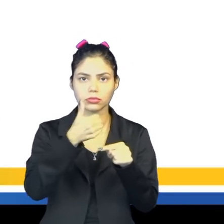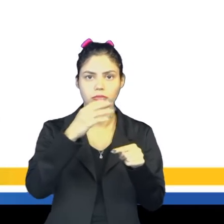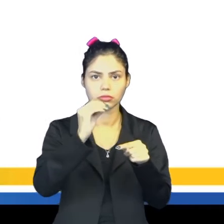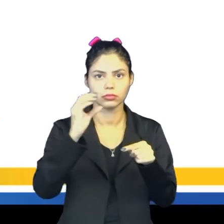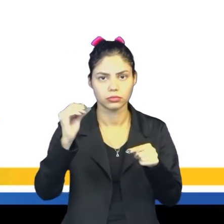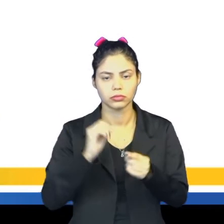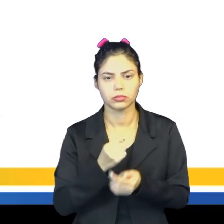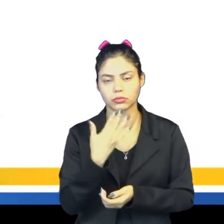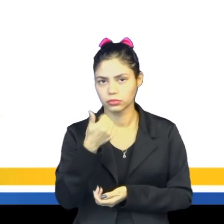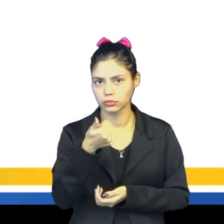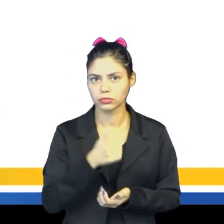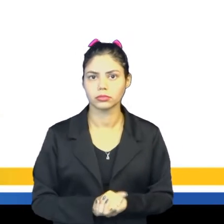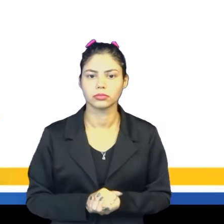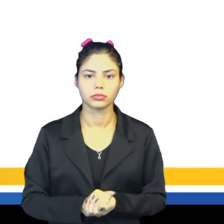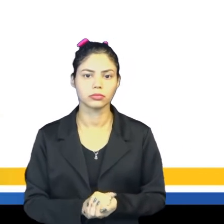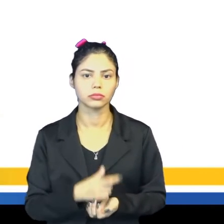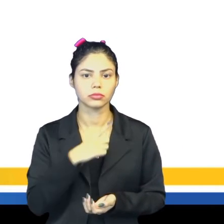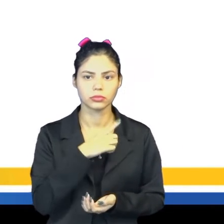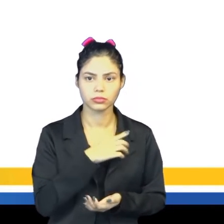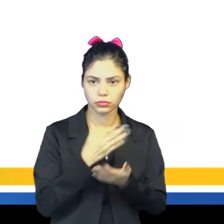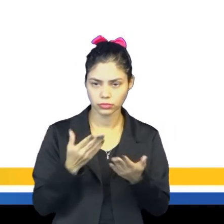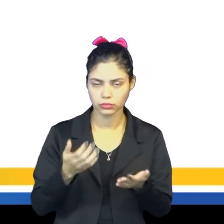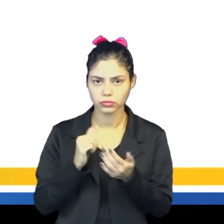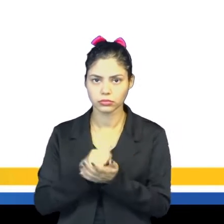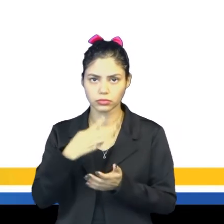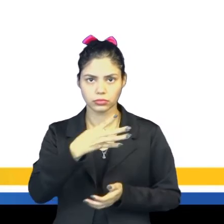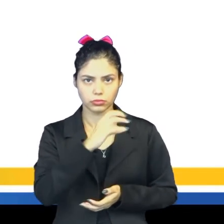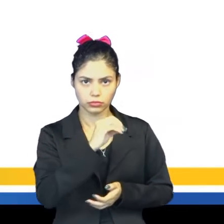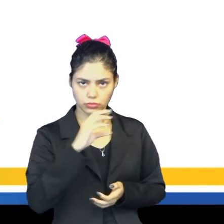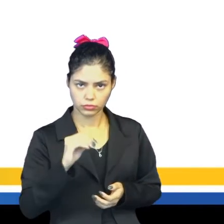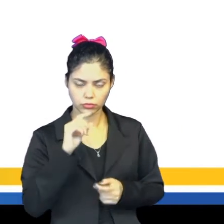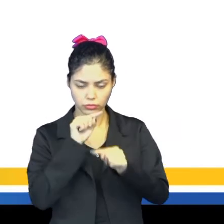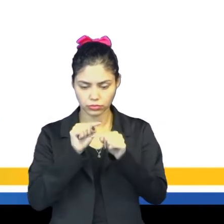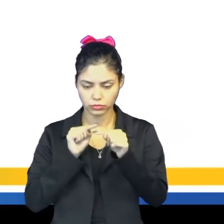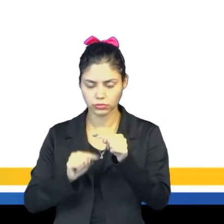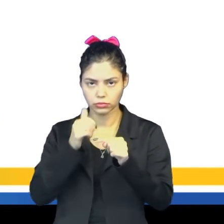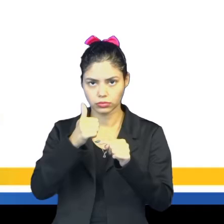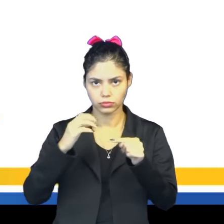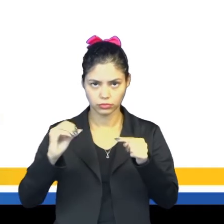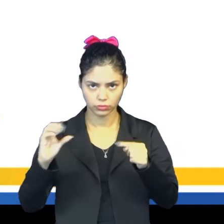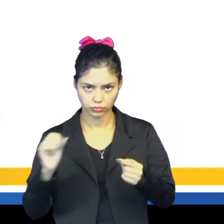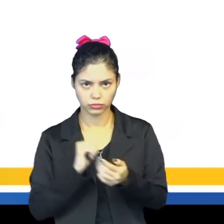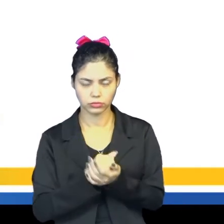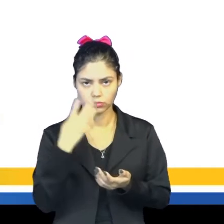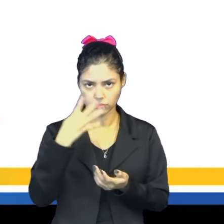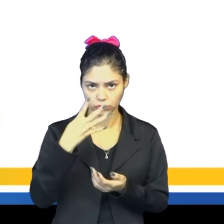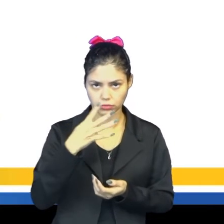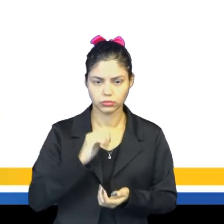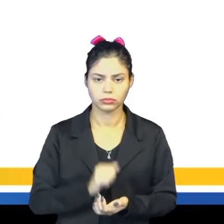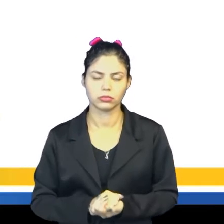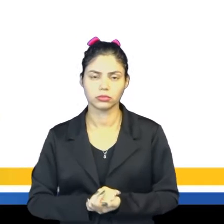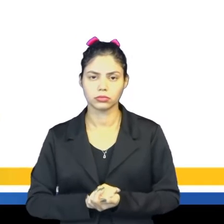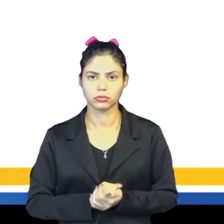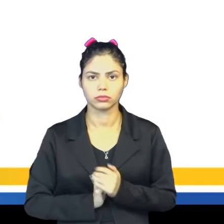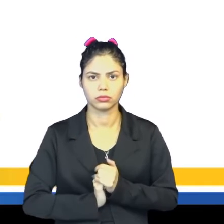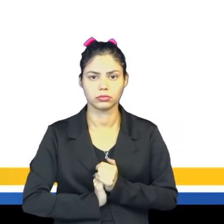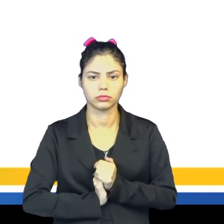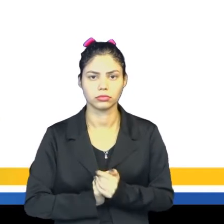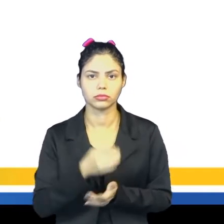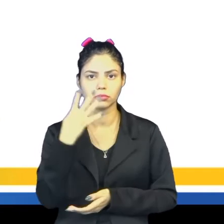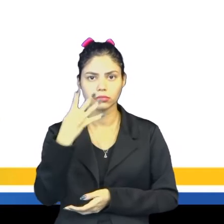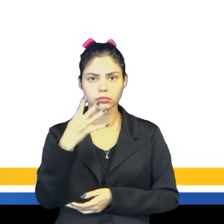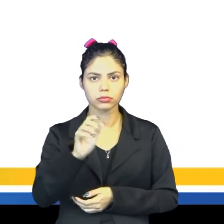100. Tudo bem? Então aí nós temos 400 dividido para 100 é igual a 4, ou seja,